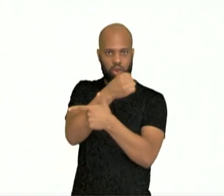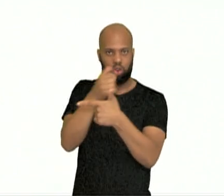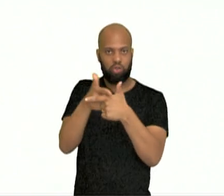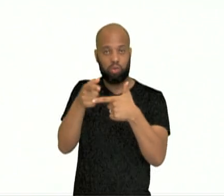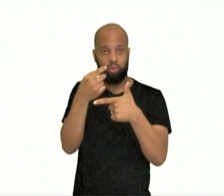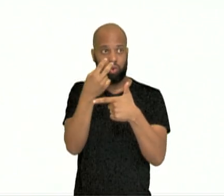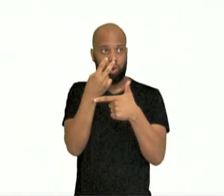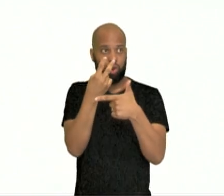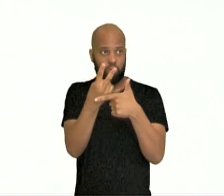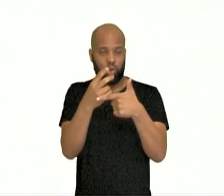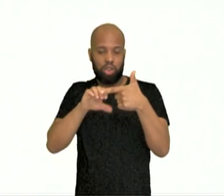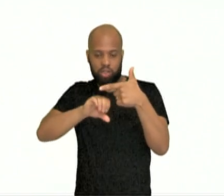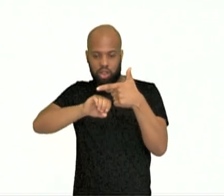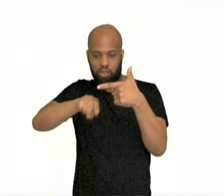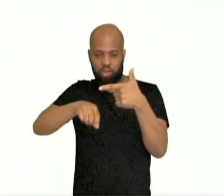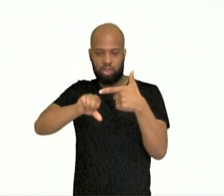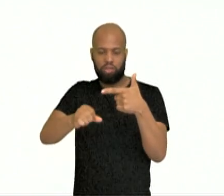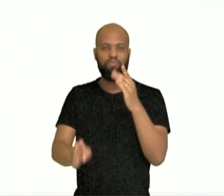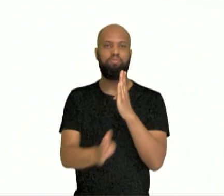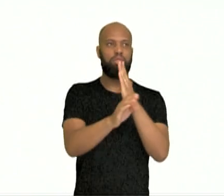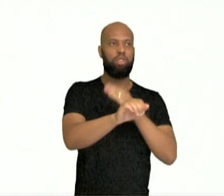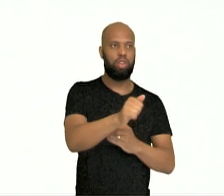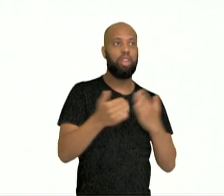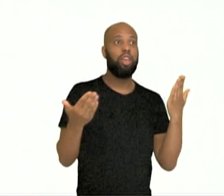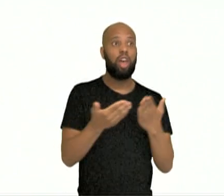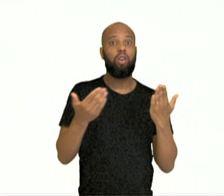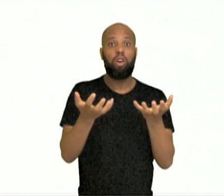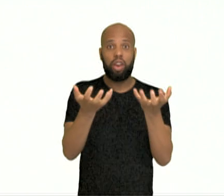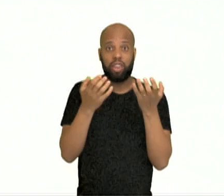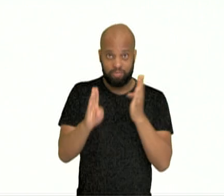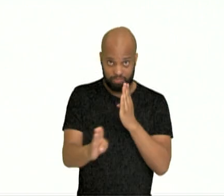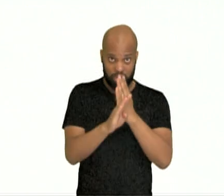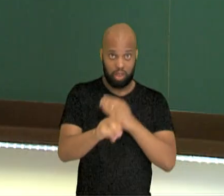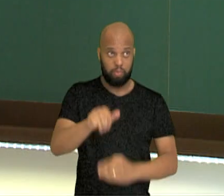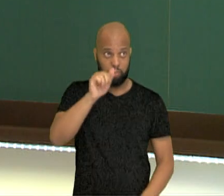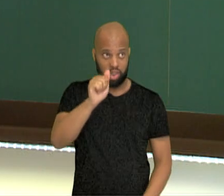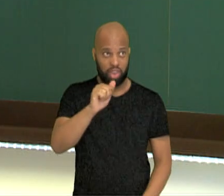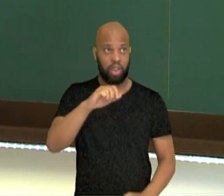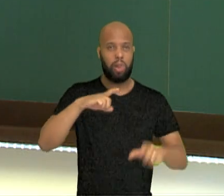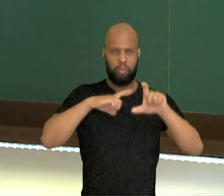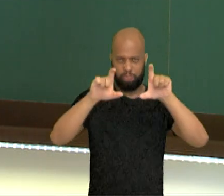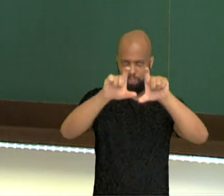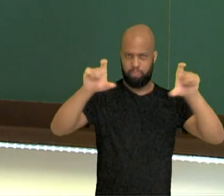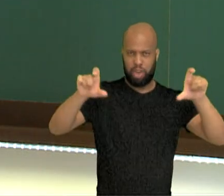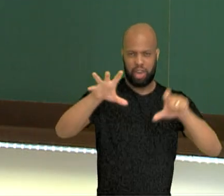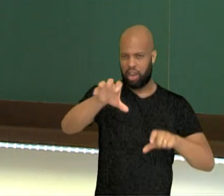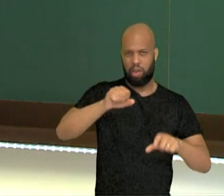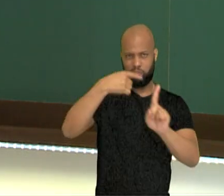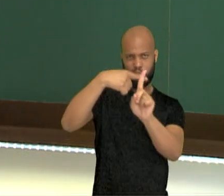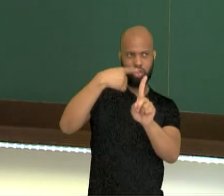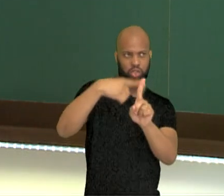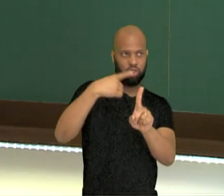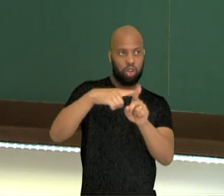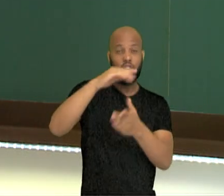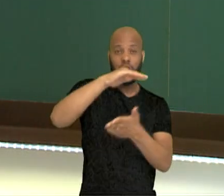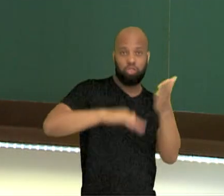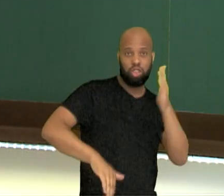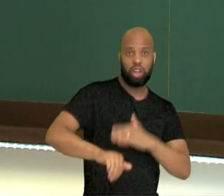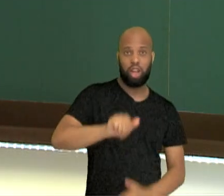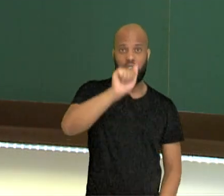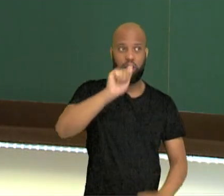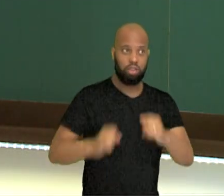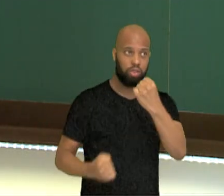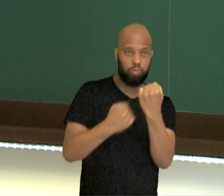aqui a substituição de 0,9 no lugar do A, resolvendo a equação do primeiro grau, eu tenho que B é 0,7.